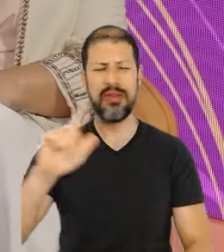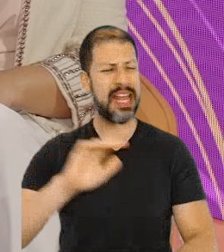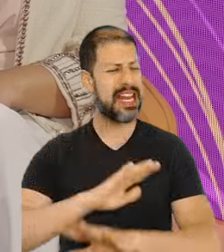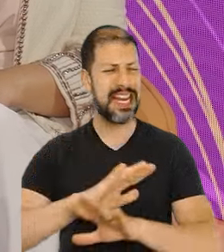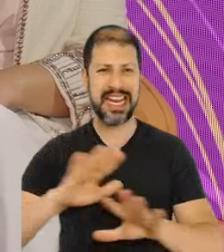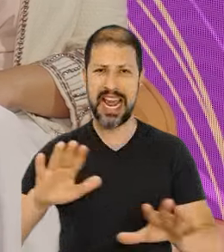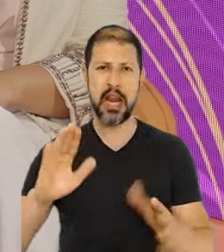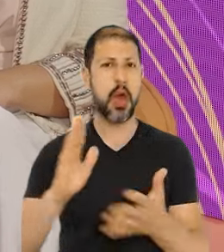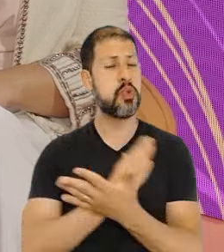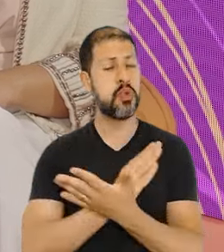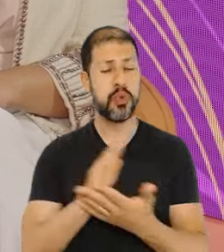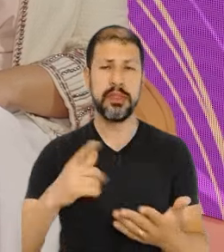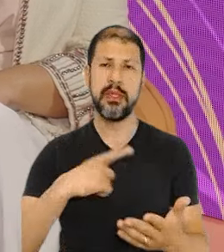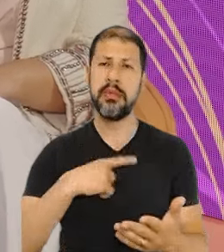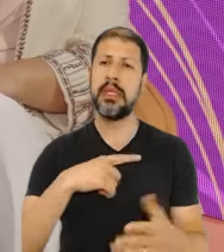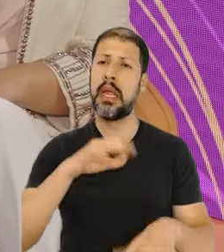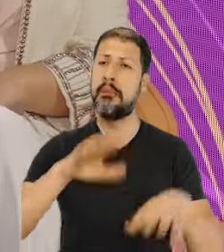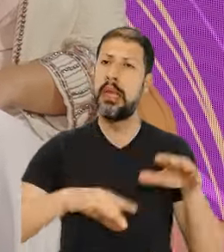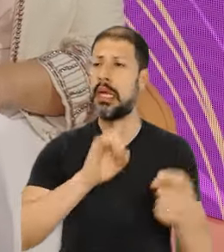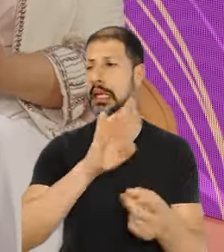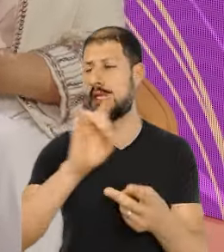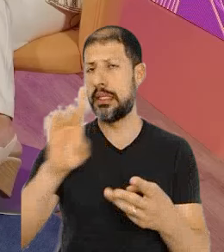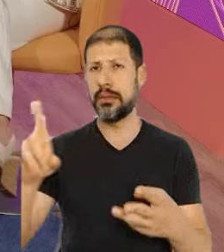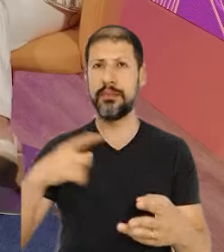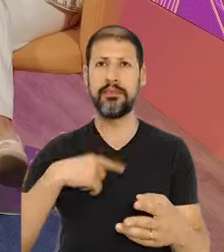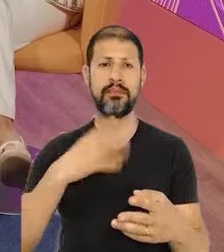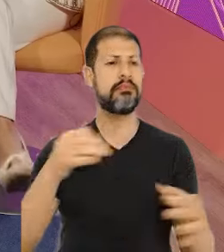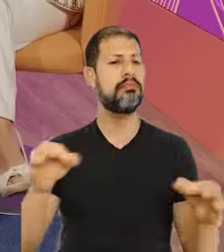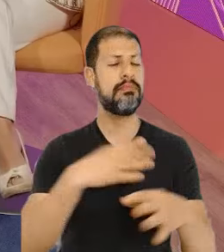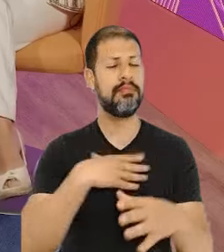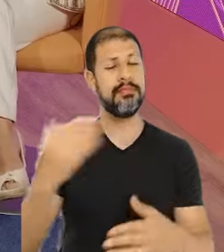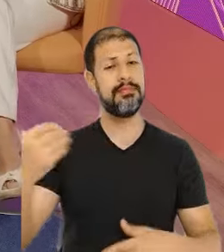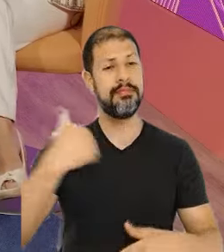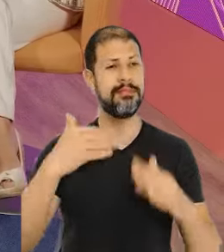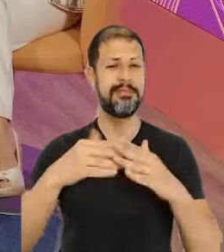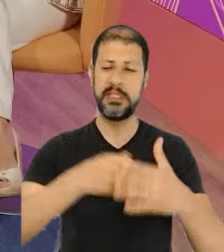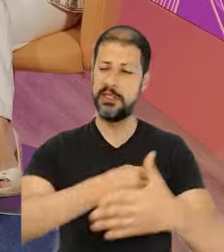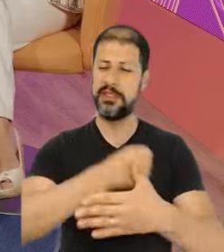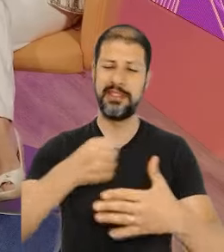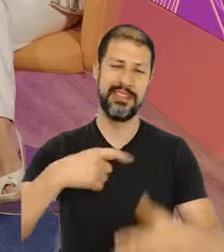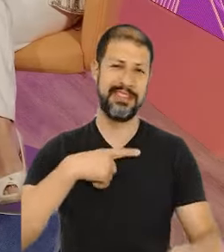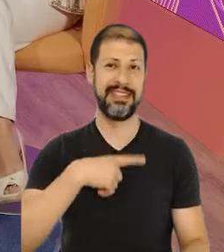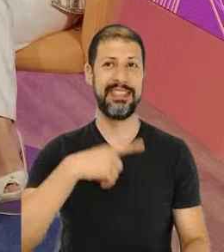gosto eu fa ex de comprar uma metinha pronta você vai na minha casa e faz mesmo